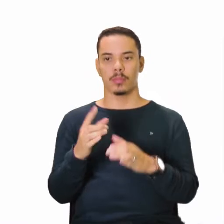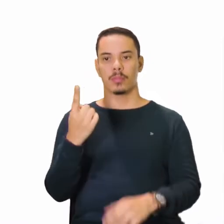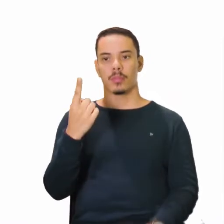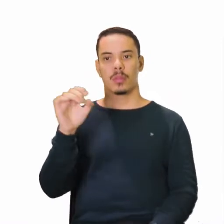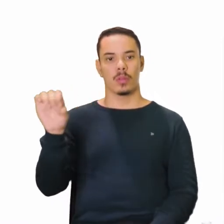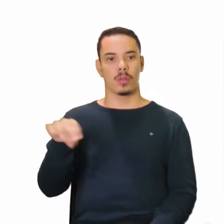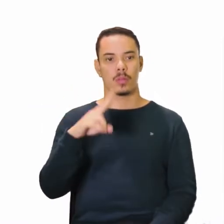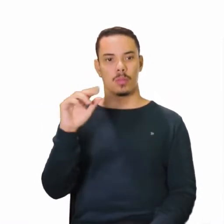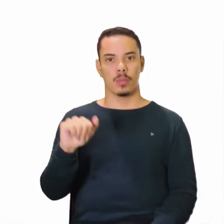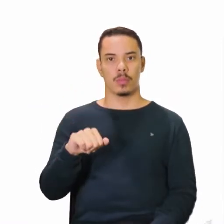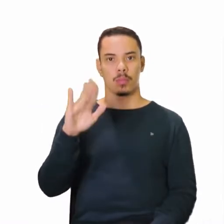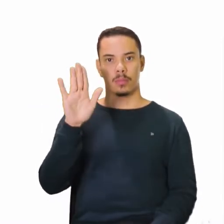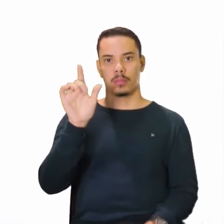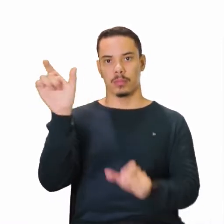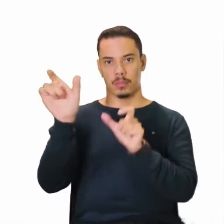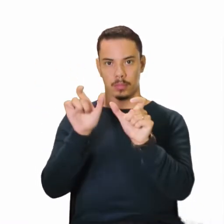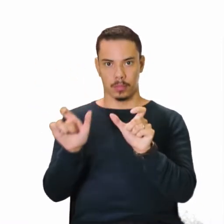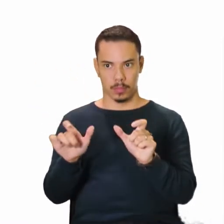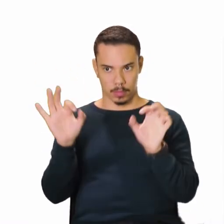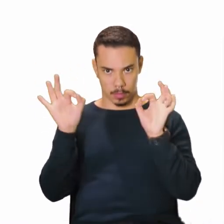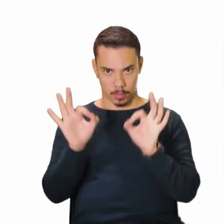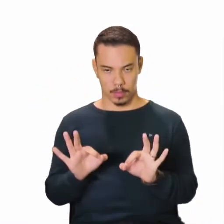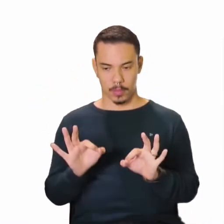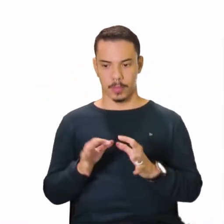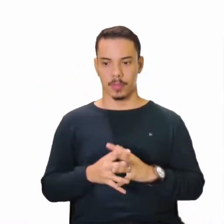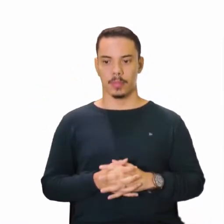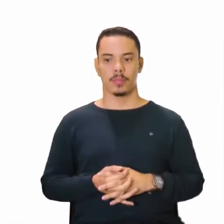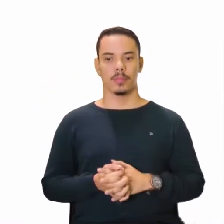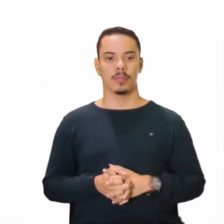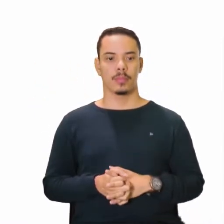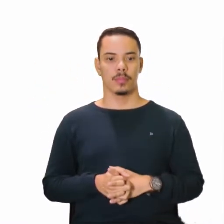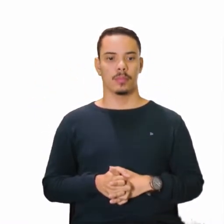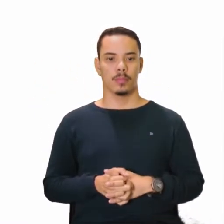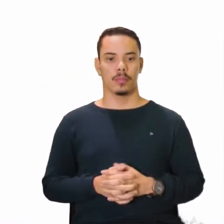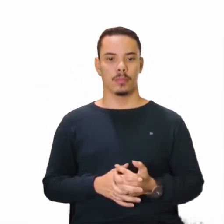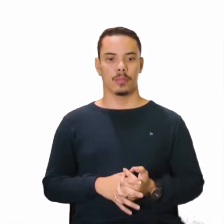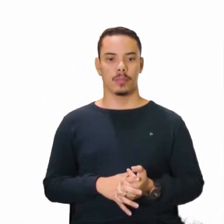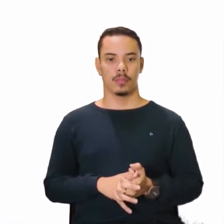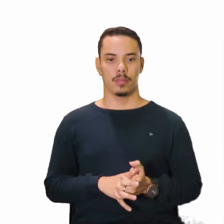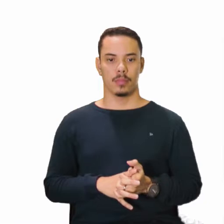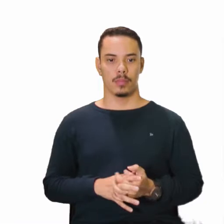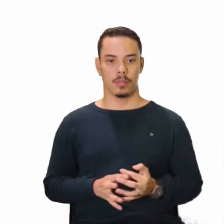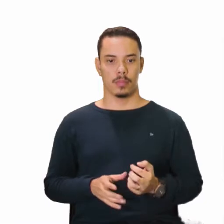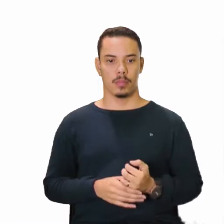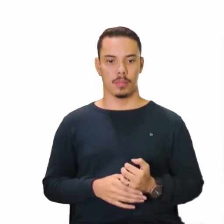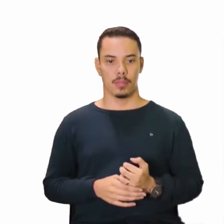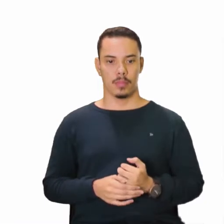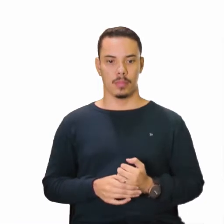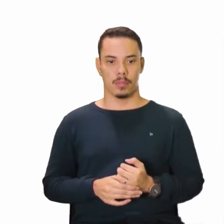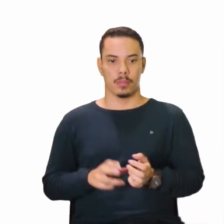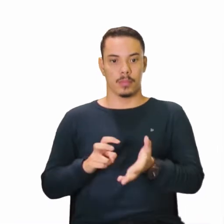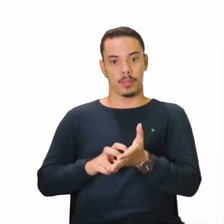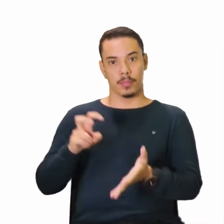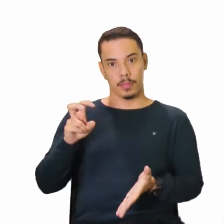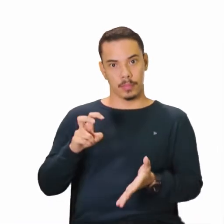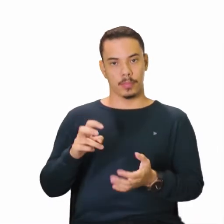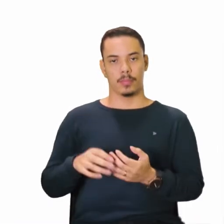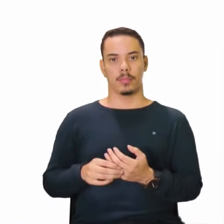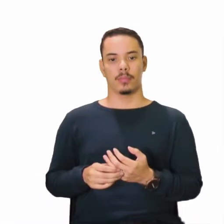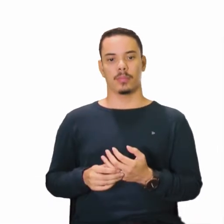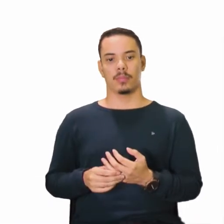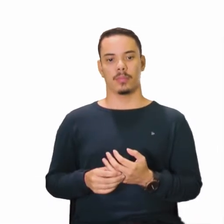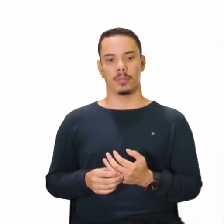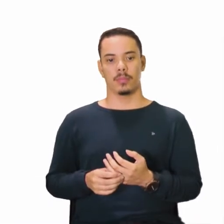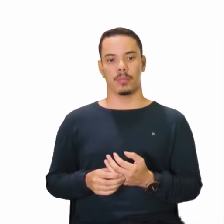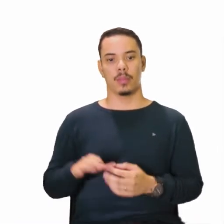uma ou mais palavras. Olha só, aqui nós temos à noite, duas palavras. De manhã, duas palavras. Agora a gente